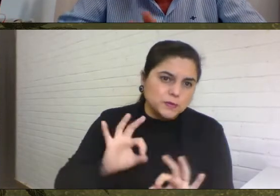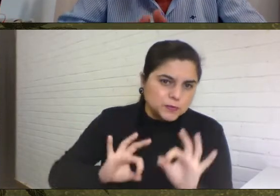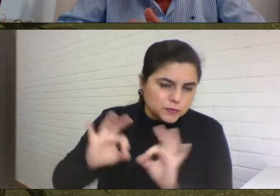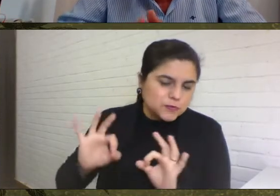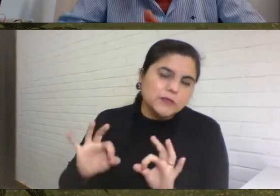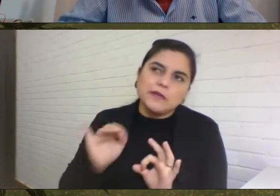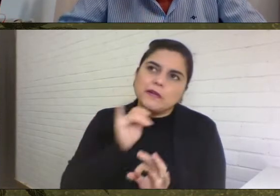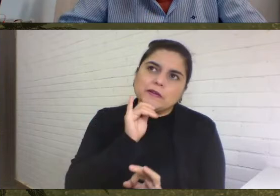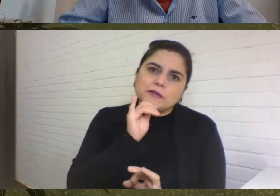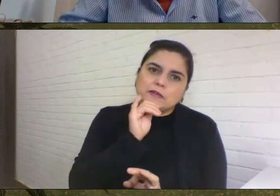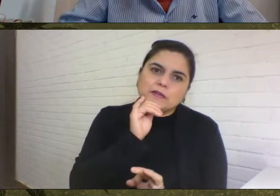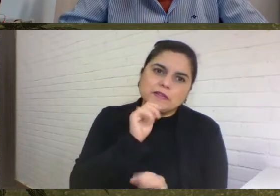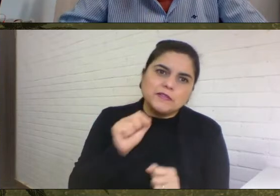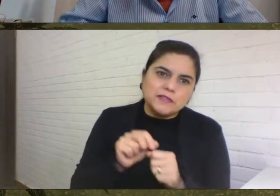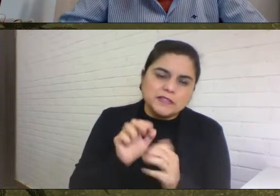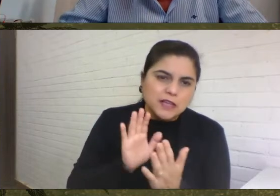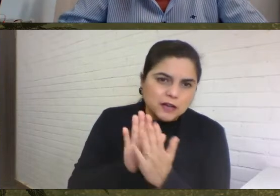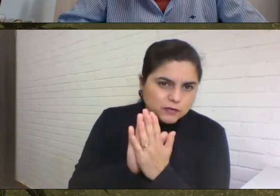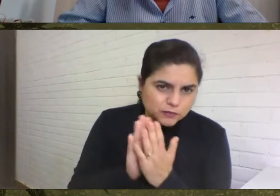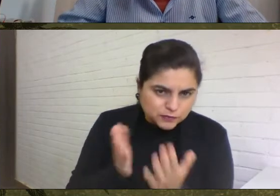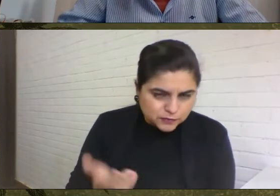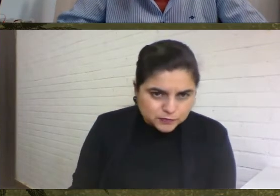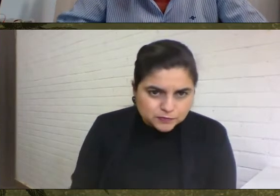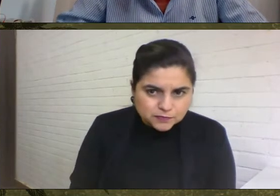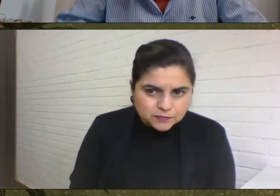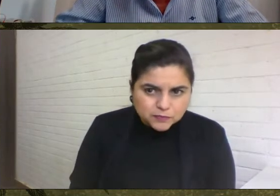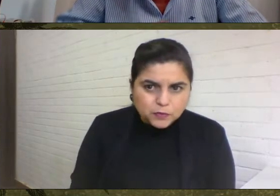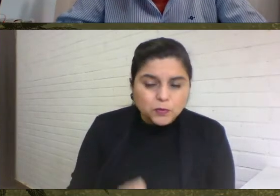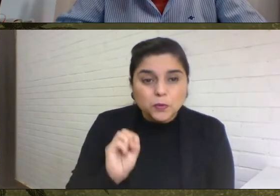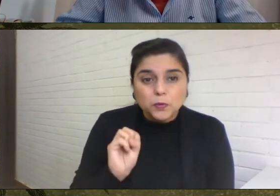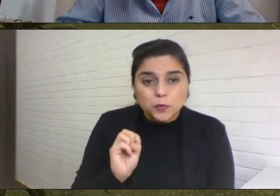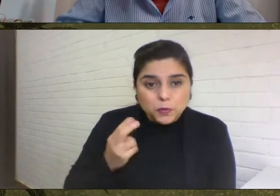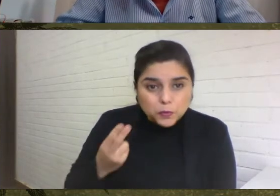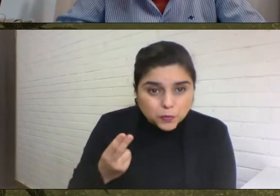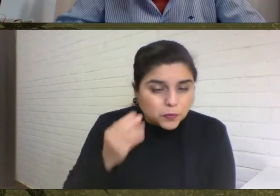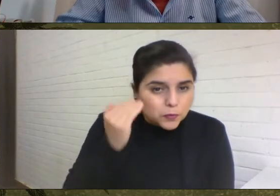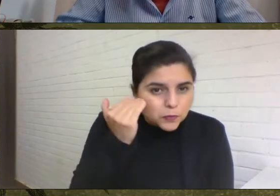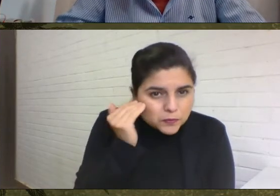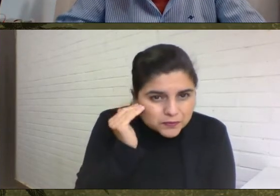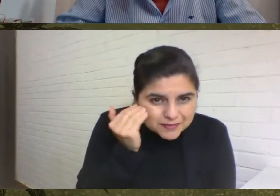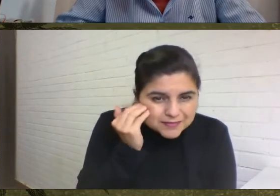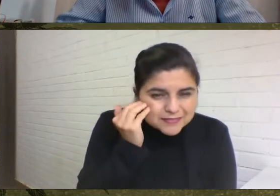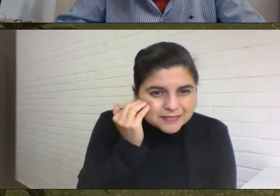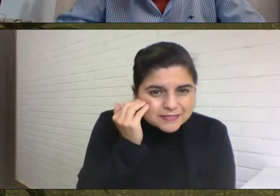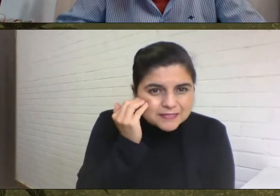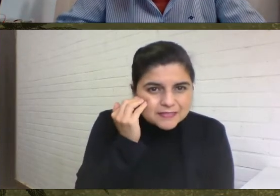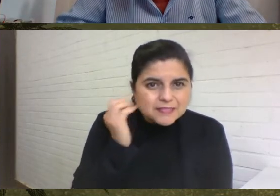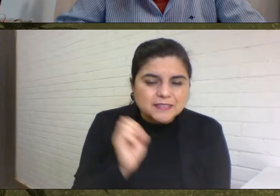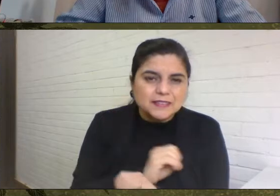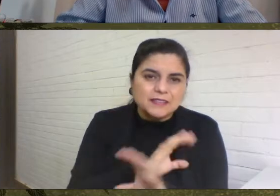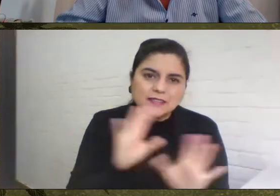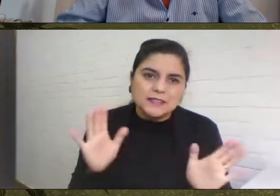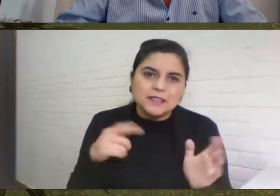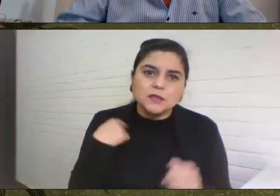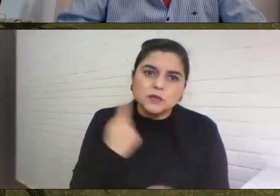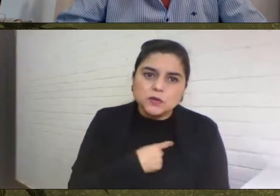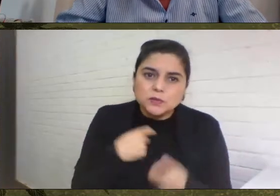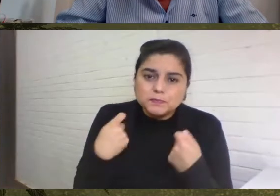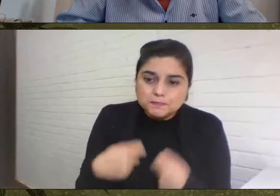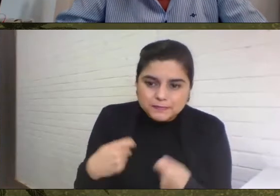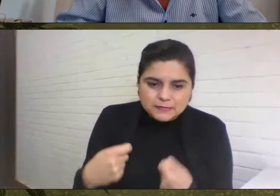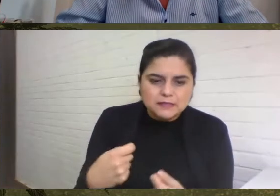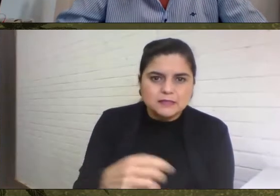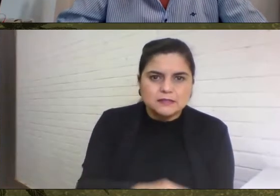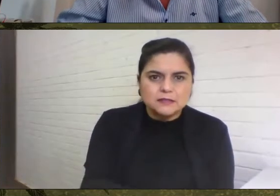uma fronteira ou entender muito claramente aquilo que queríamos discutir.